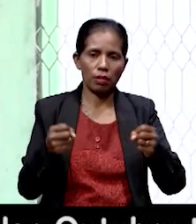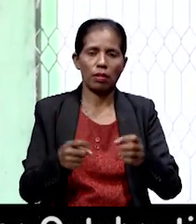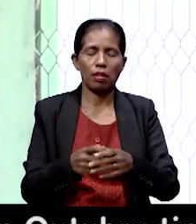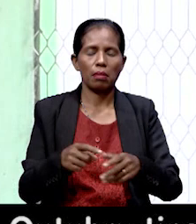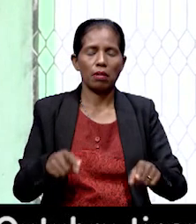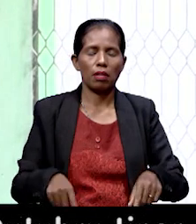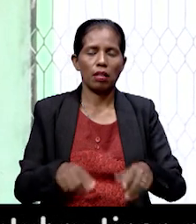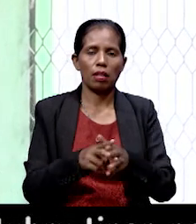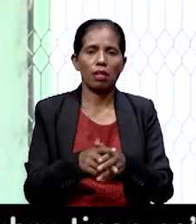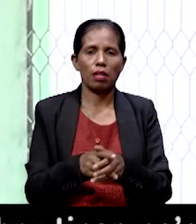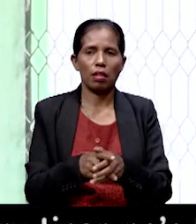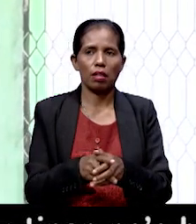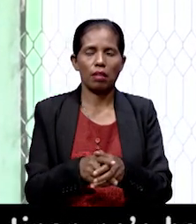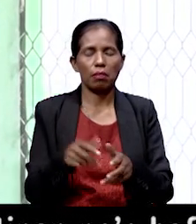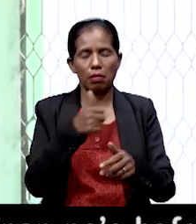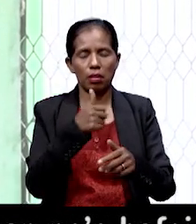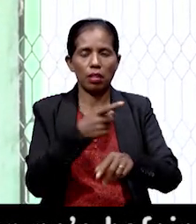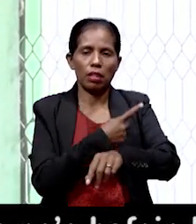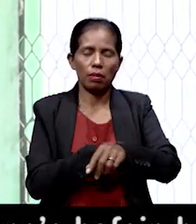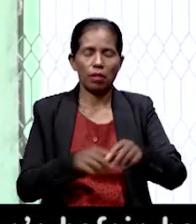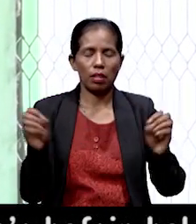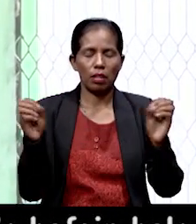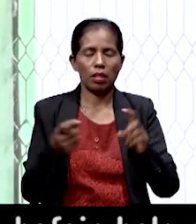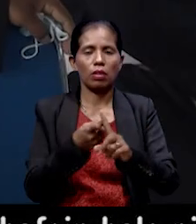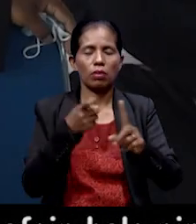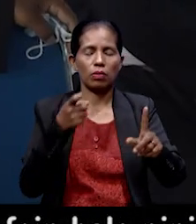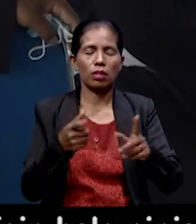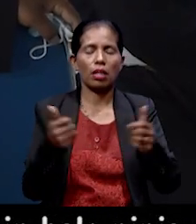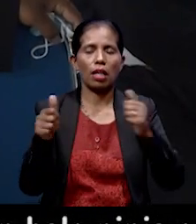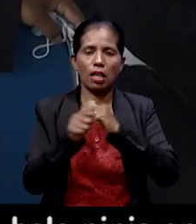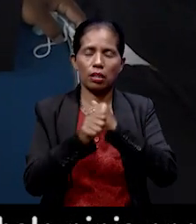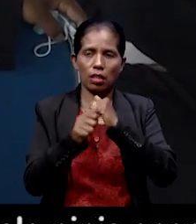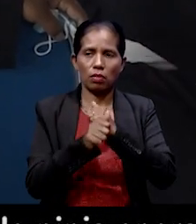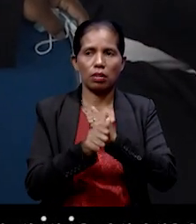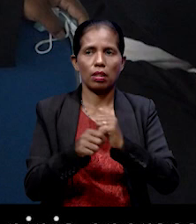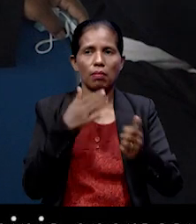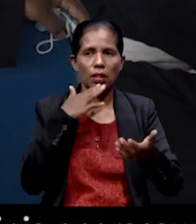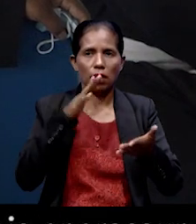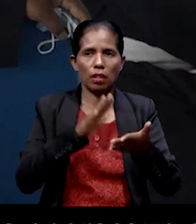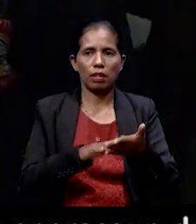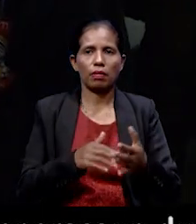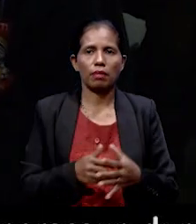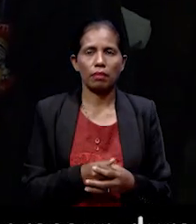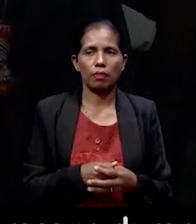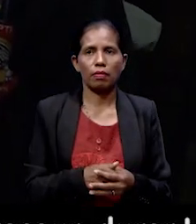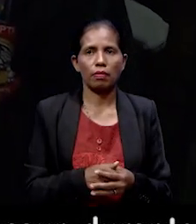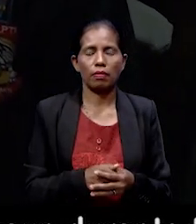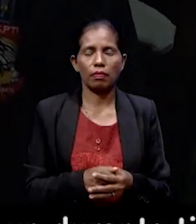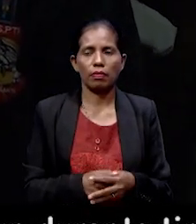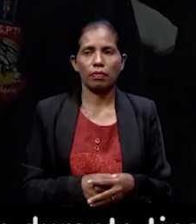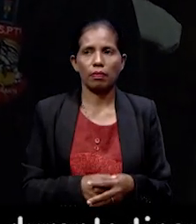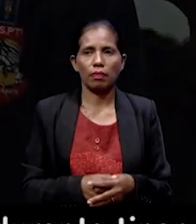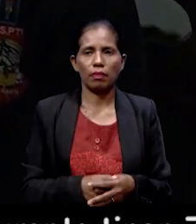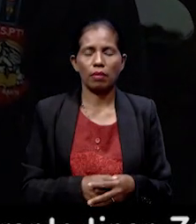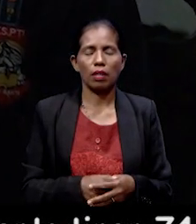cane, malo saúde mental, pose ação brutalismo, pose ação conflito serenio. E